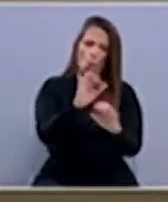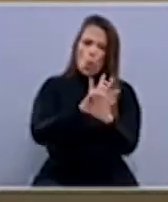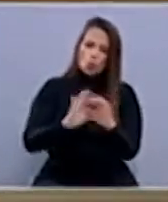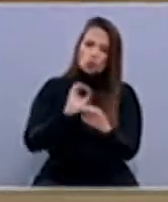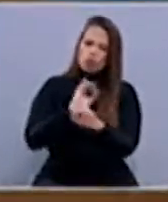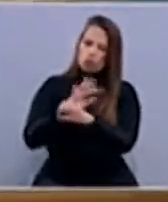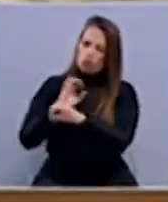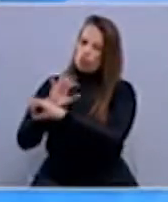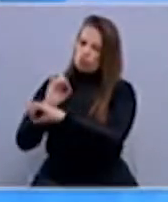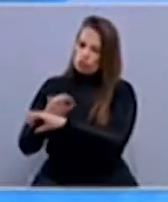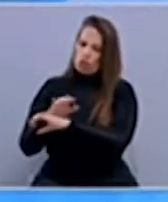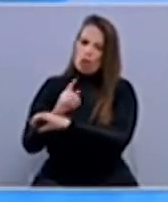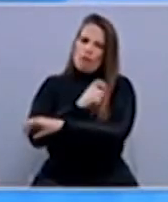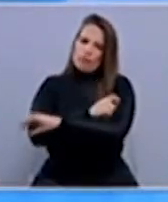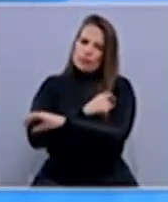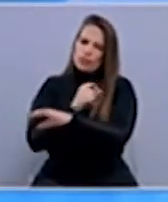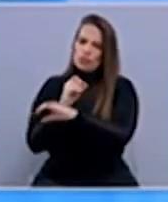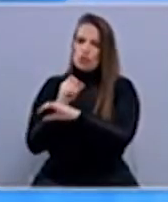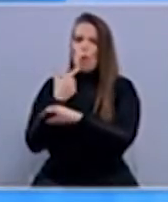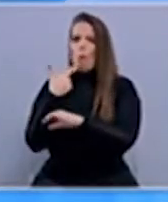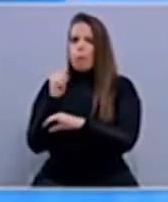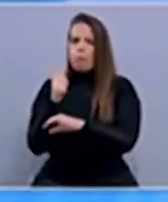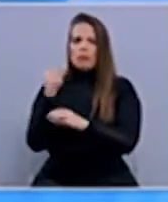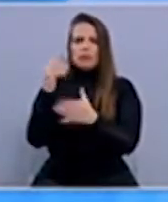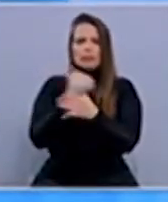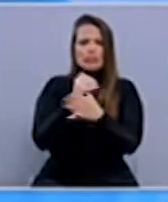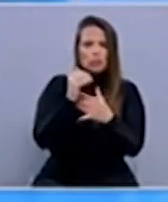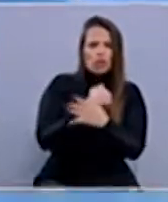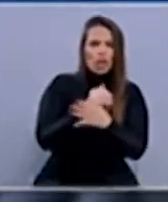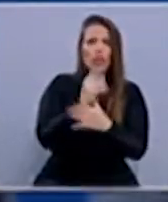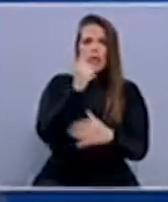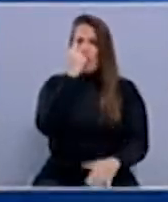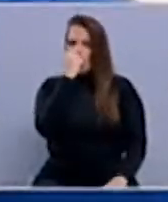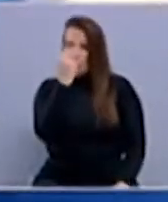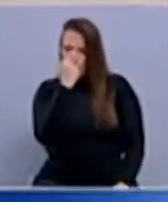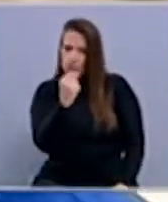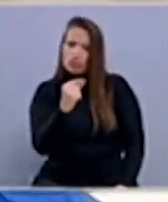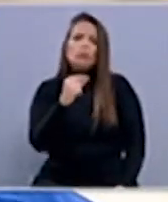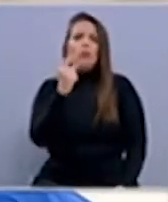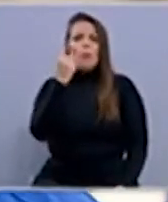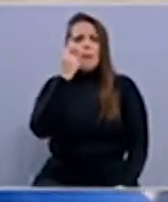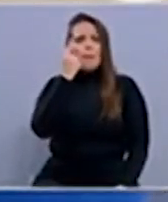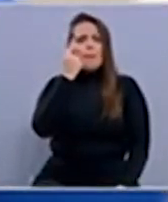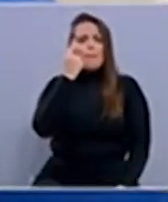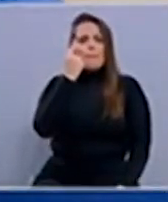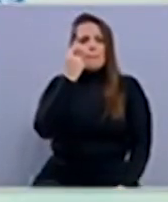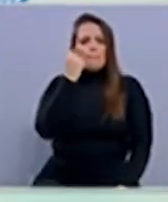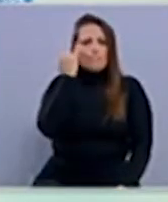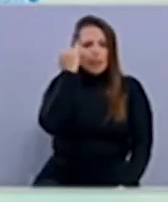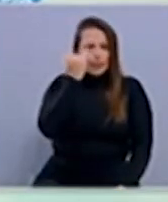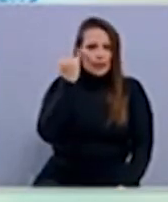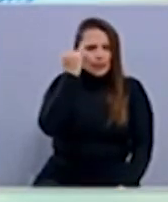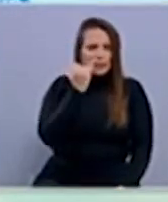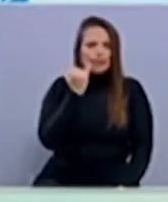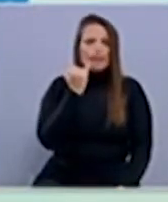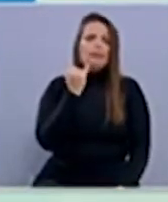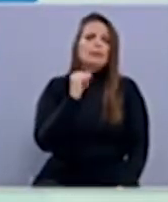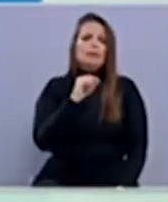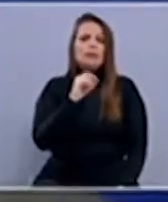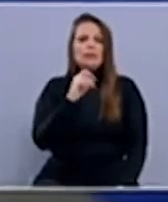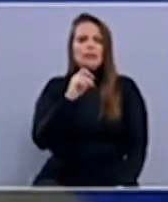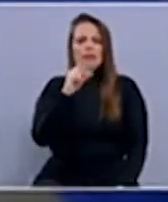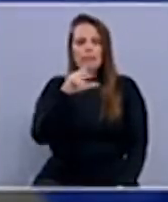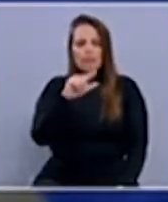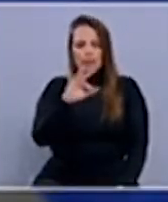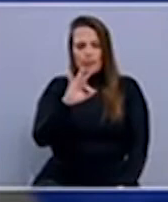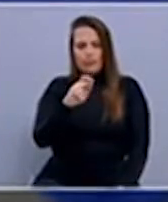vacinações indevidas no Seixal Montijo Bragança Portimão arcos de valdevez e Famalicão também